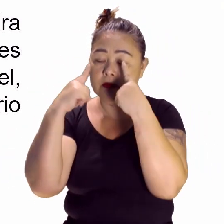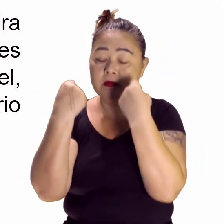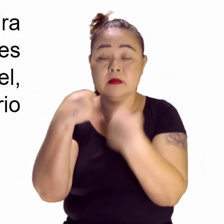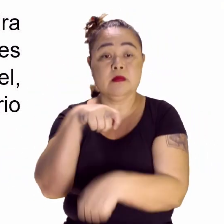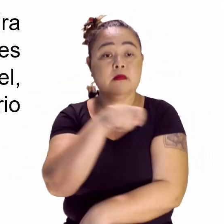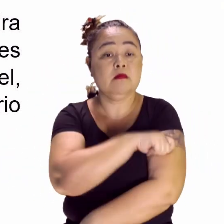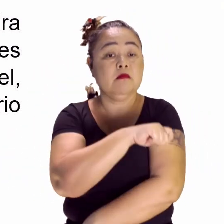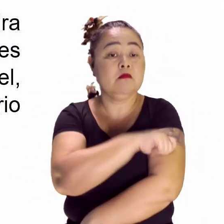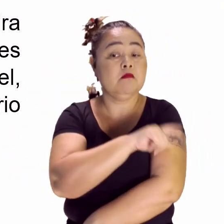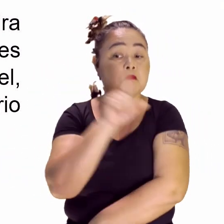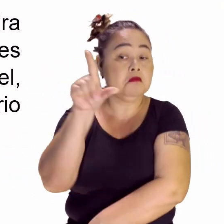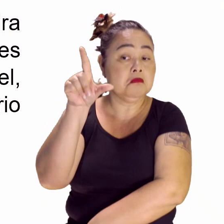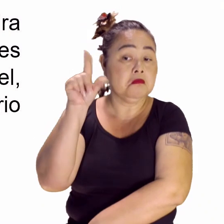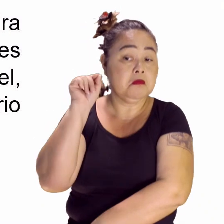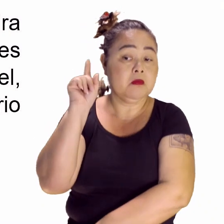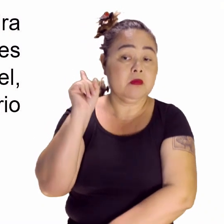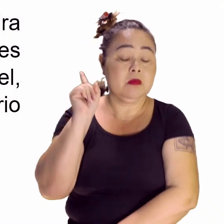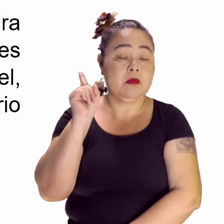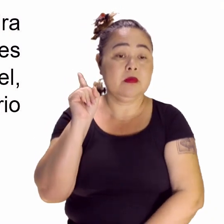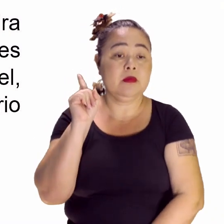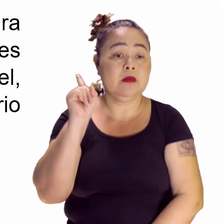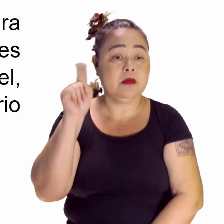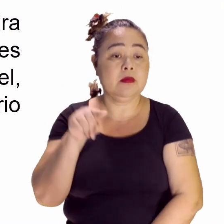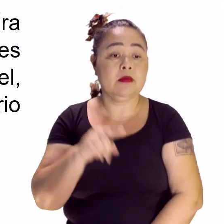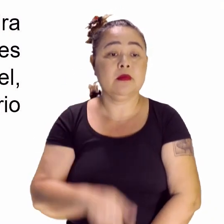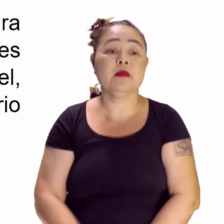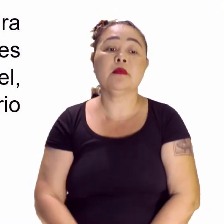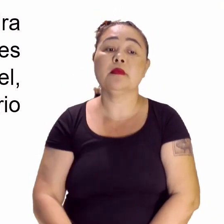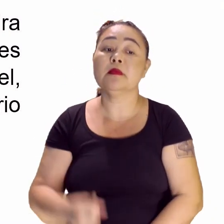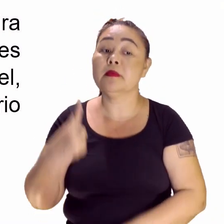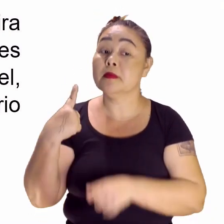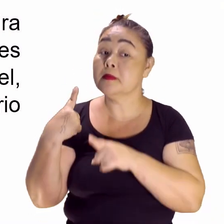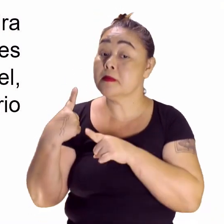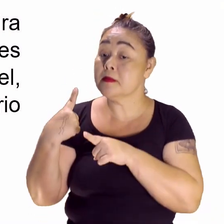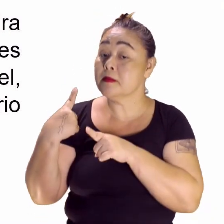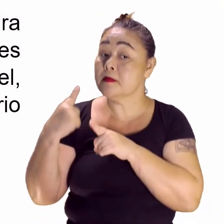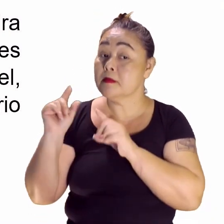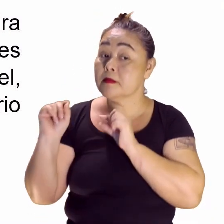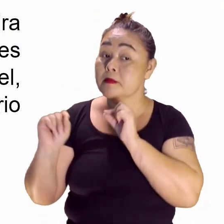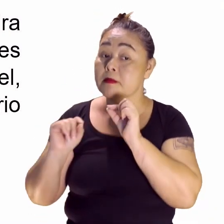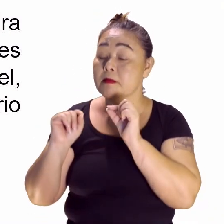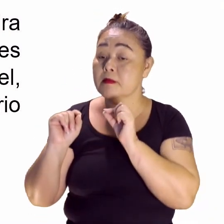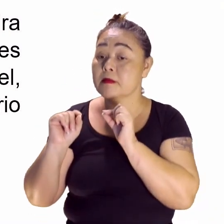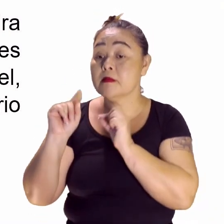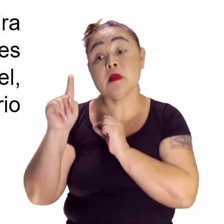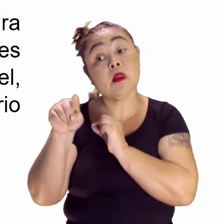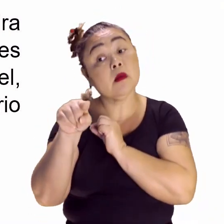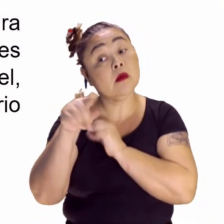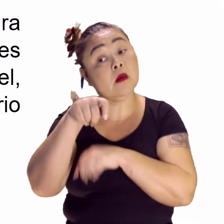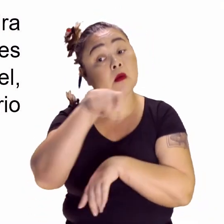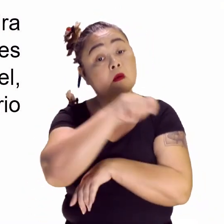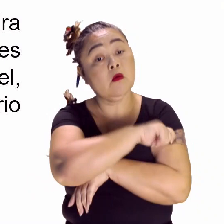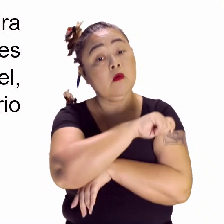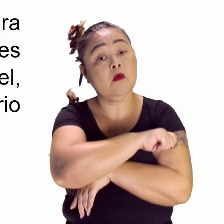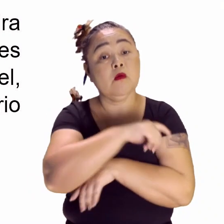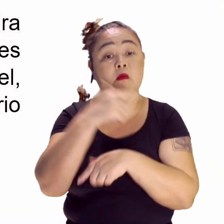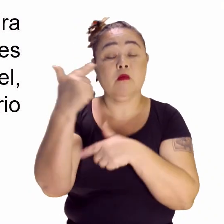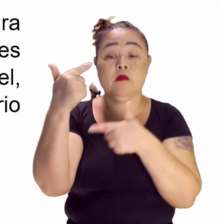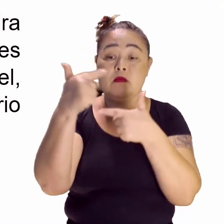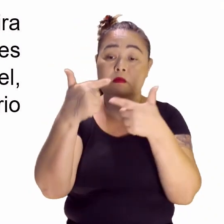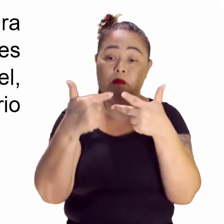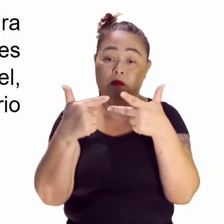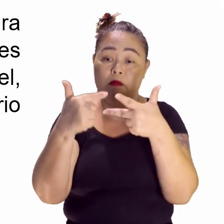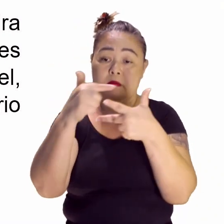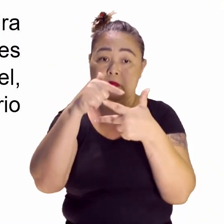não cai nessa besteira, não é isso? Exato. O que pode ser para aquele que não sabe que o setor secundário